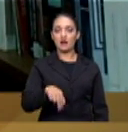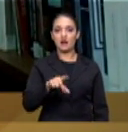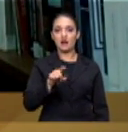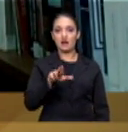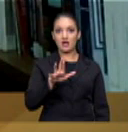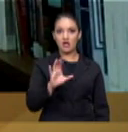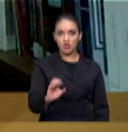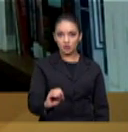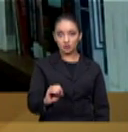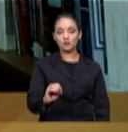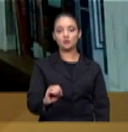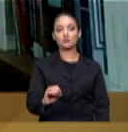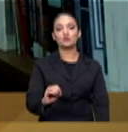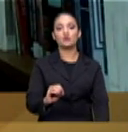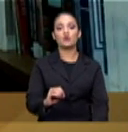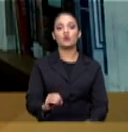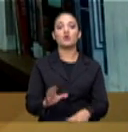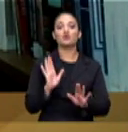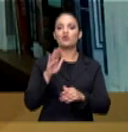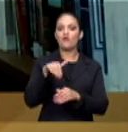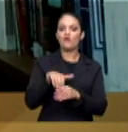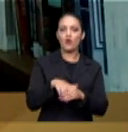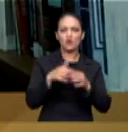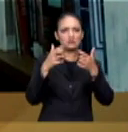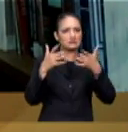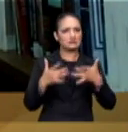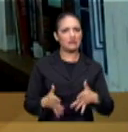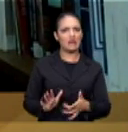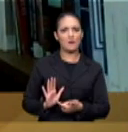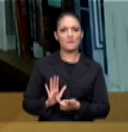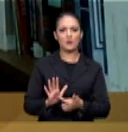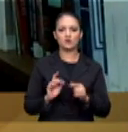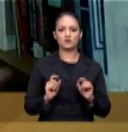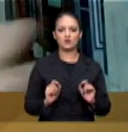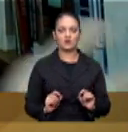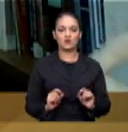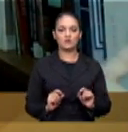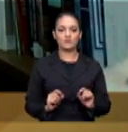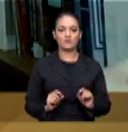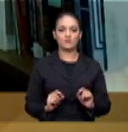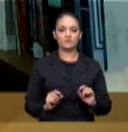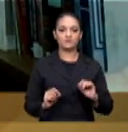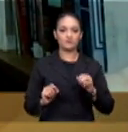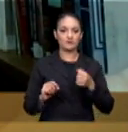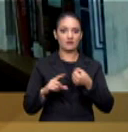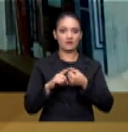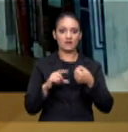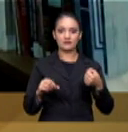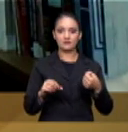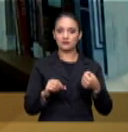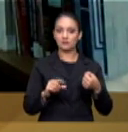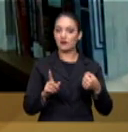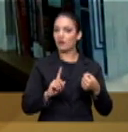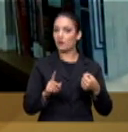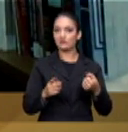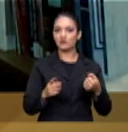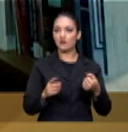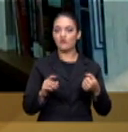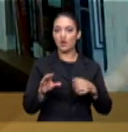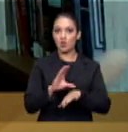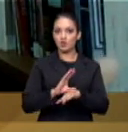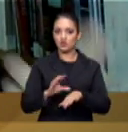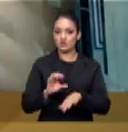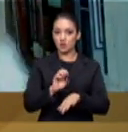artigo 85 do CTN, no seu voto demonstra que o dispositivo não foi recepcionado nessa parte pela